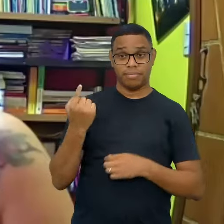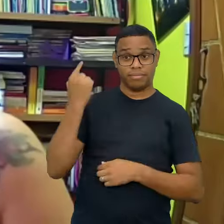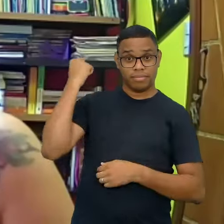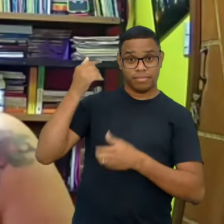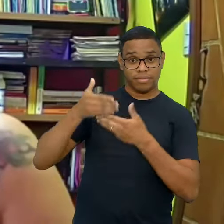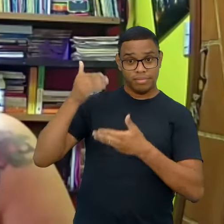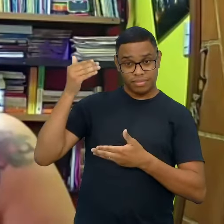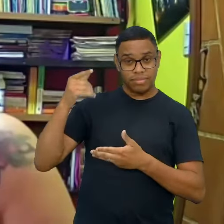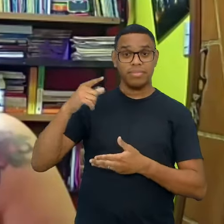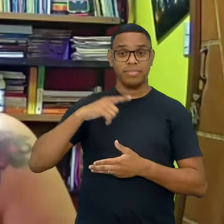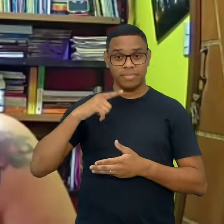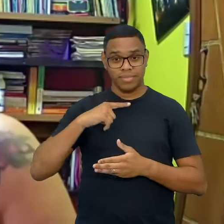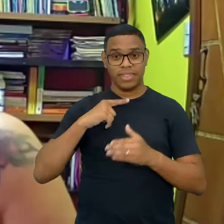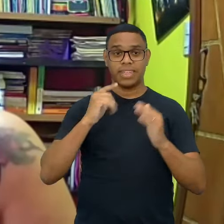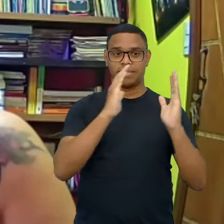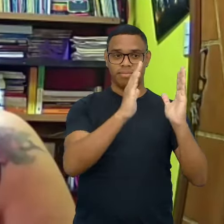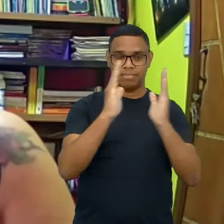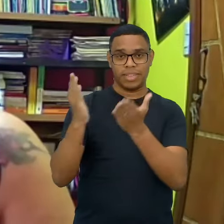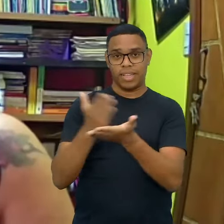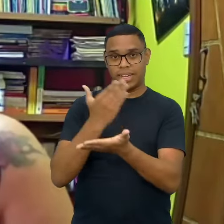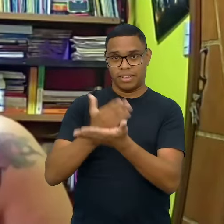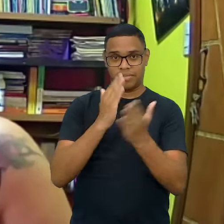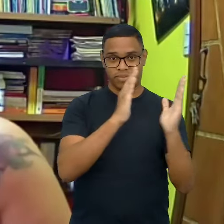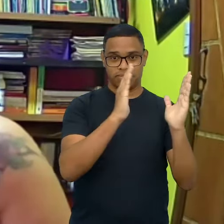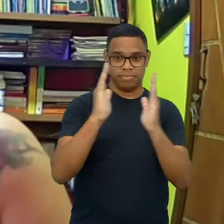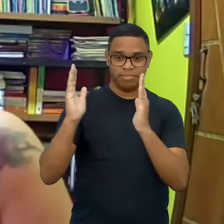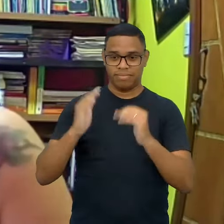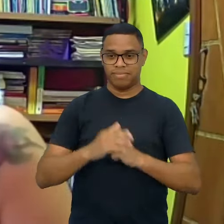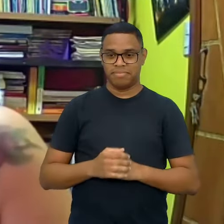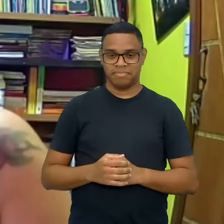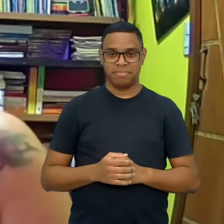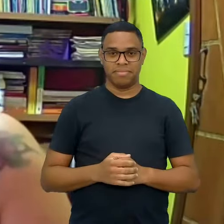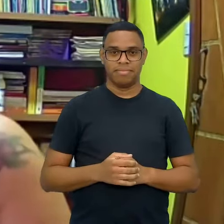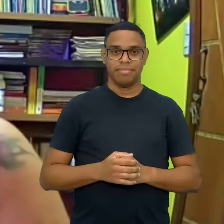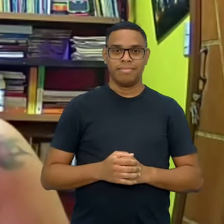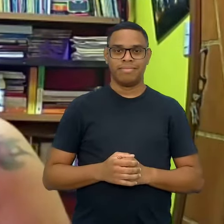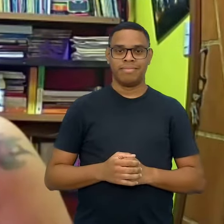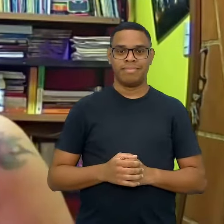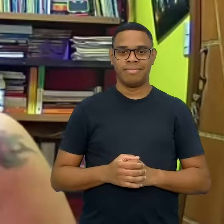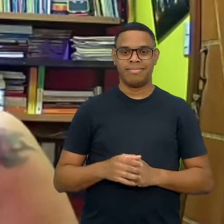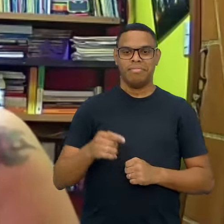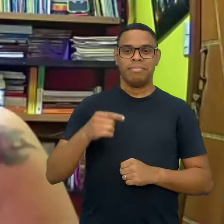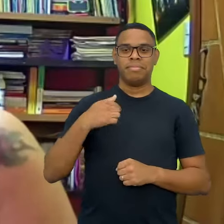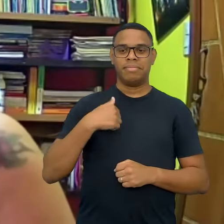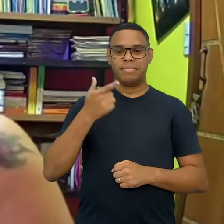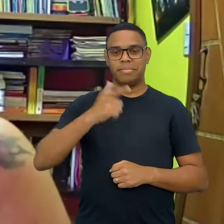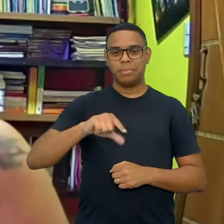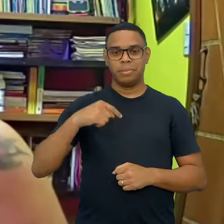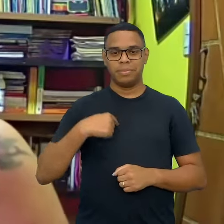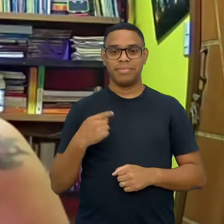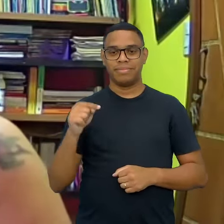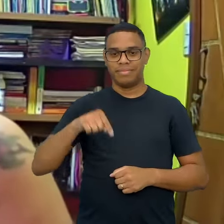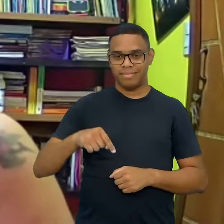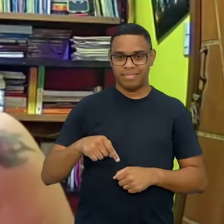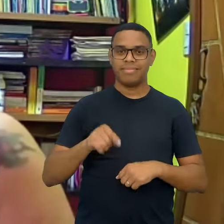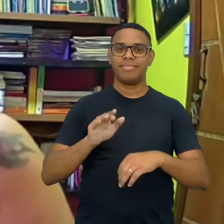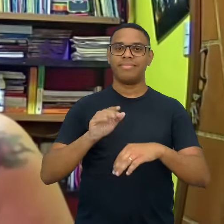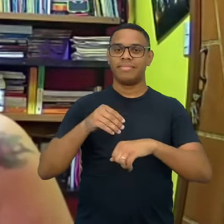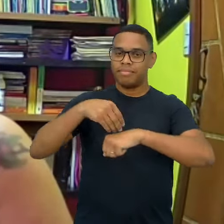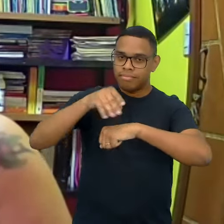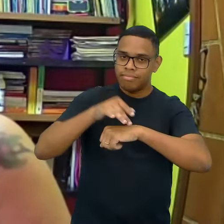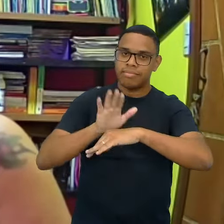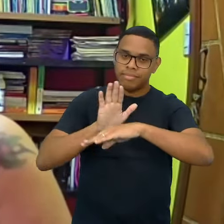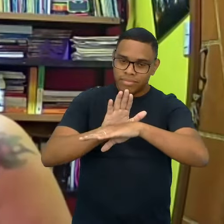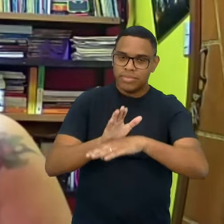tem algumas estantes com alguns livros. E, como sempre, é um prazer estar aqui com vocês, né, para contribuir em mais